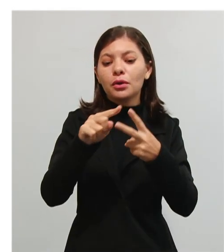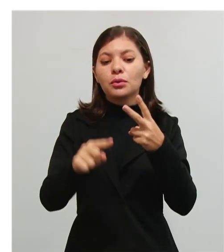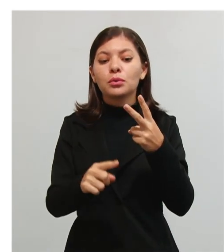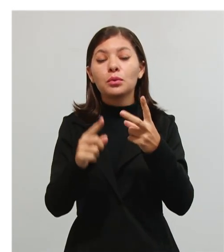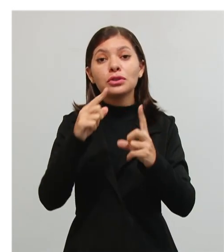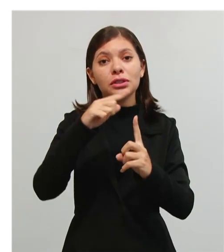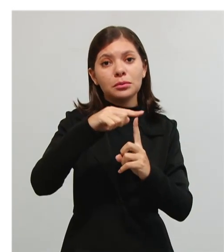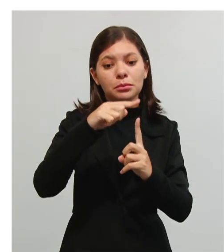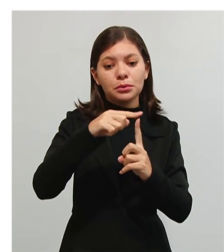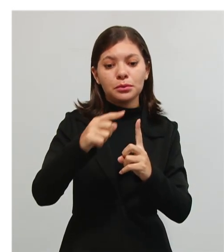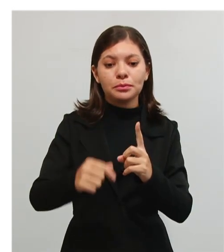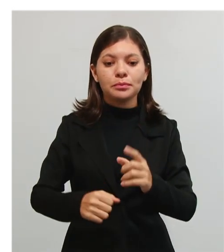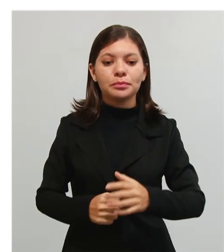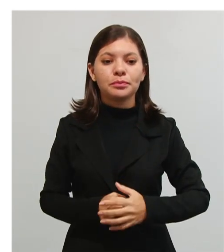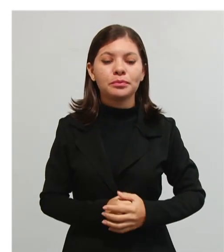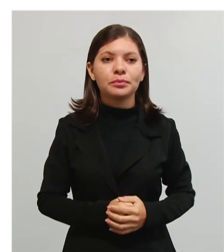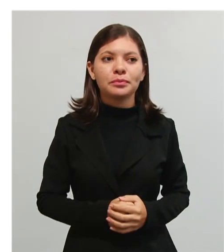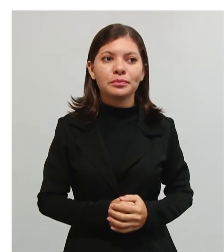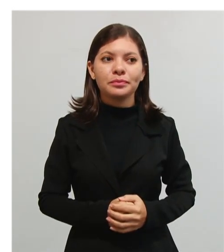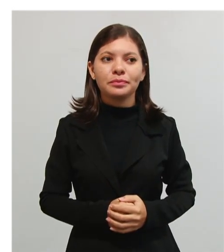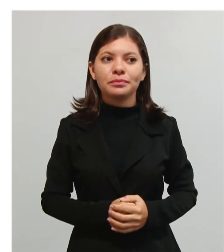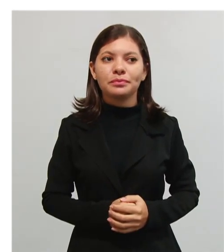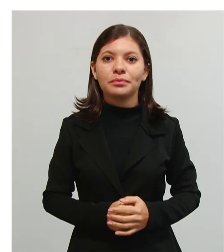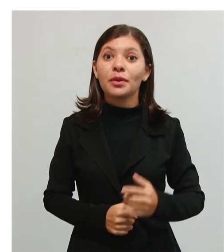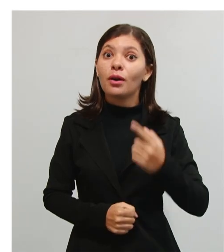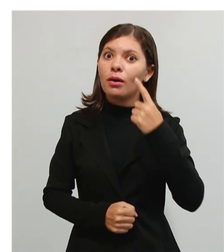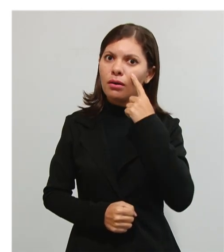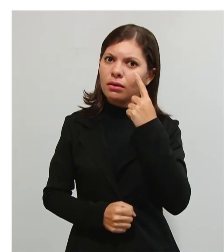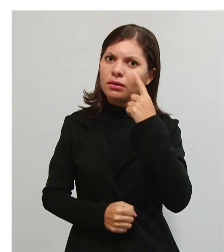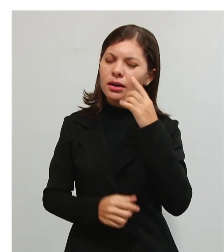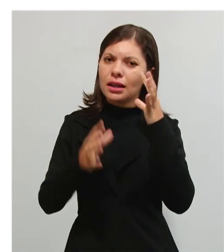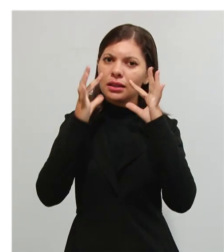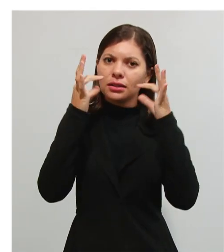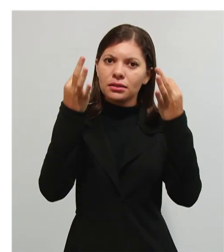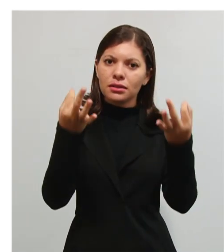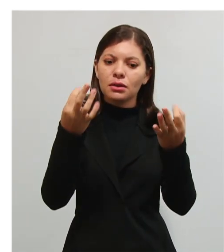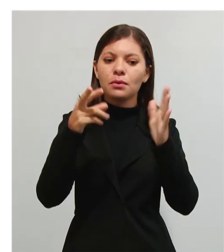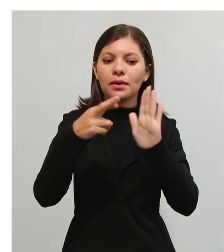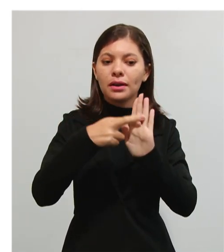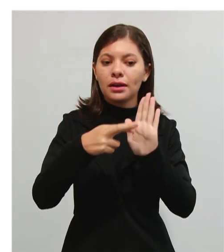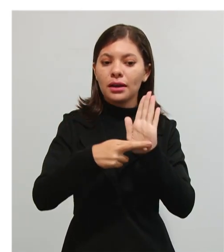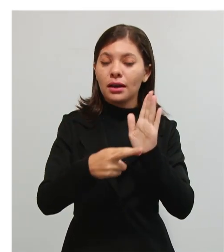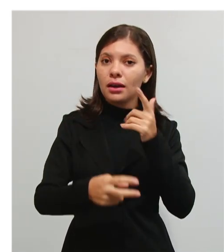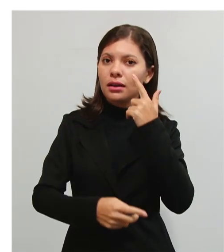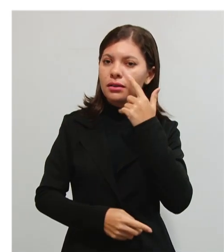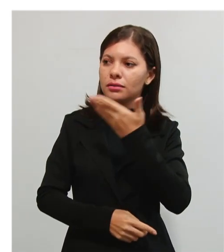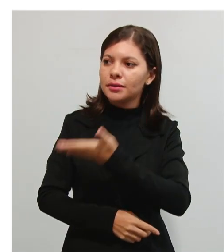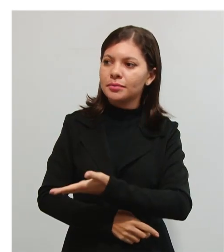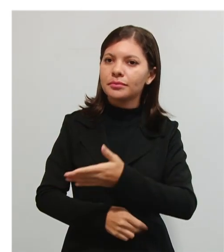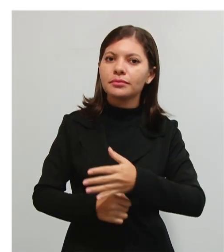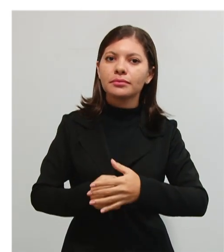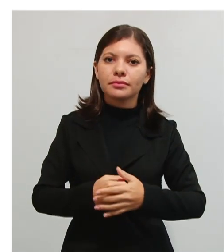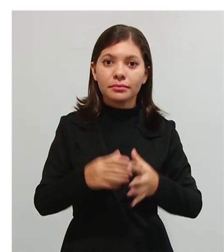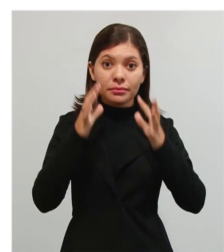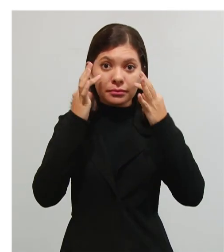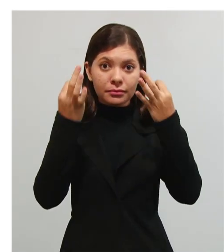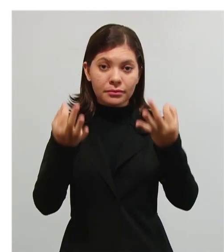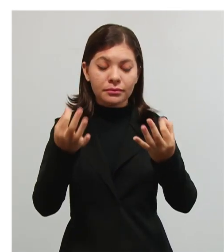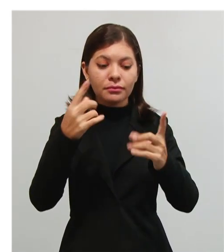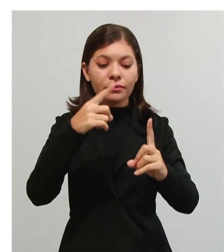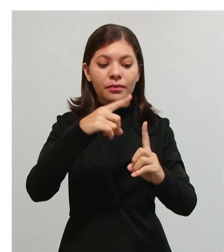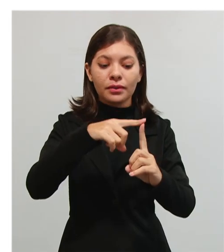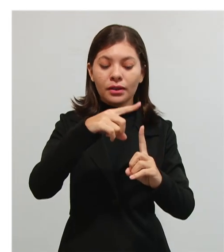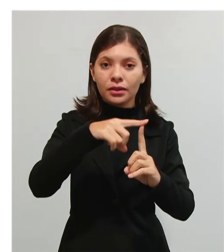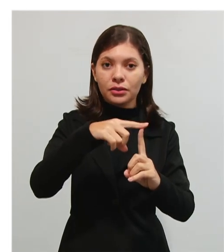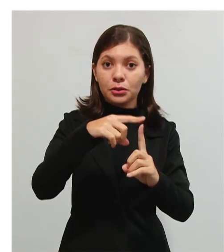negociação. Pessoal, isso aqui é a regra, tá? dois tipos de negociação, mas vocês vão ver aí